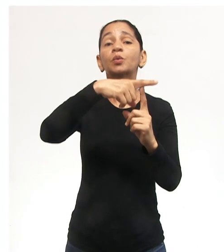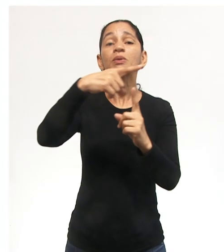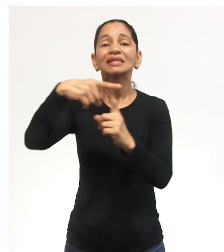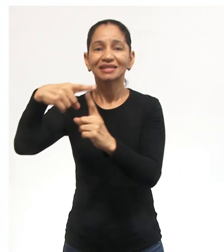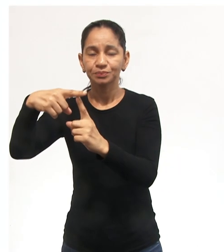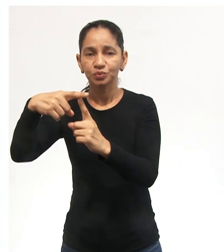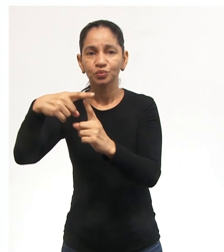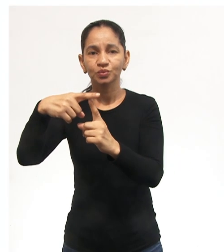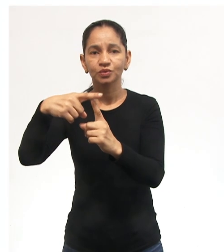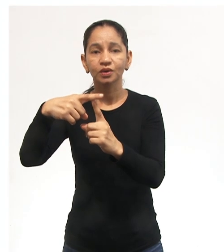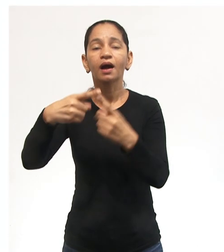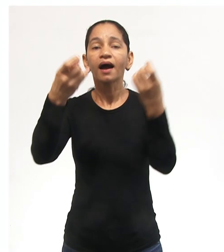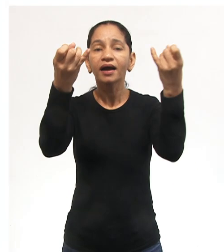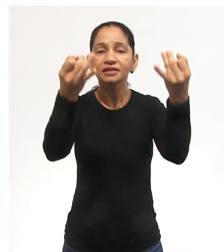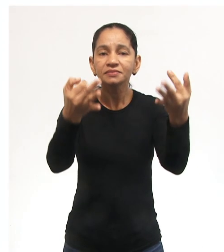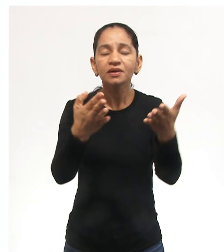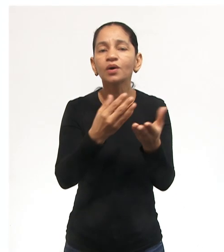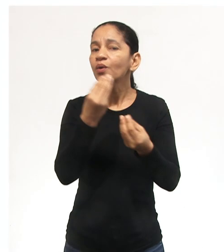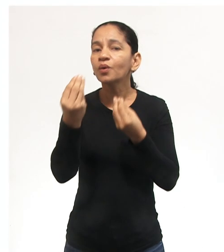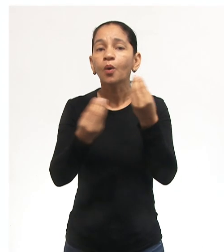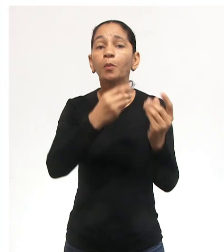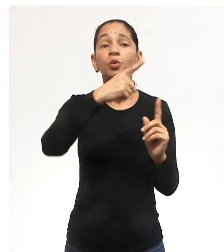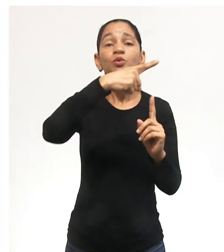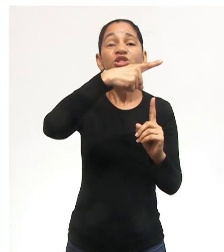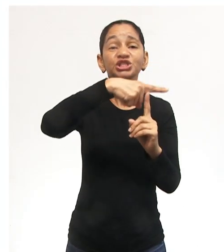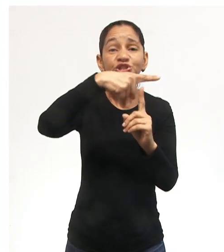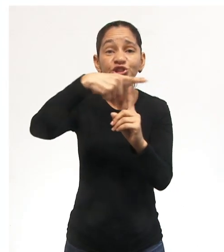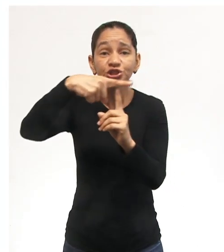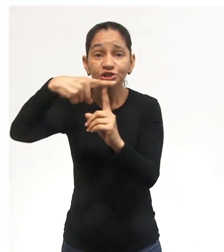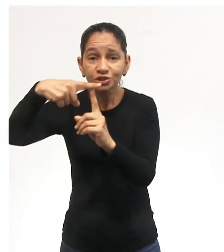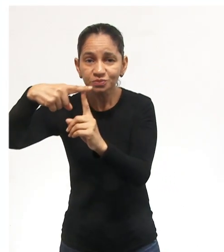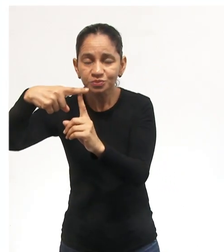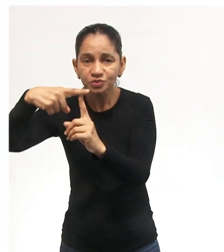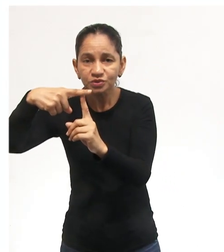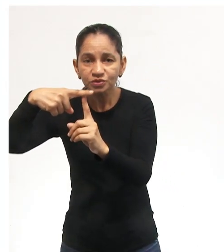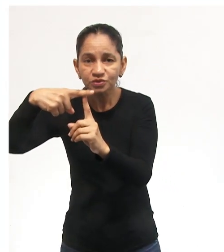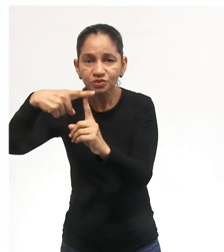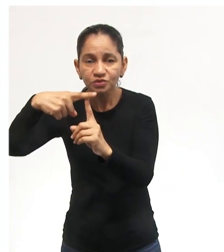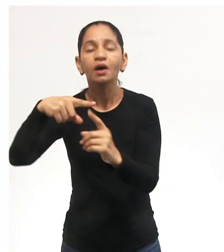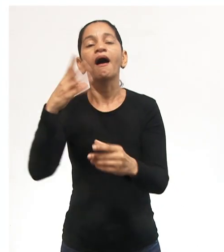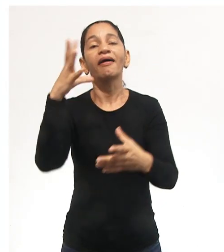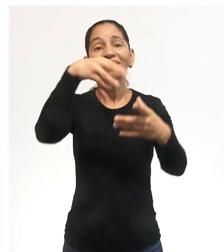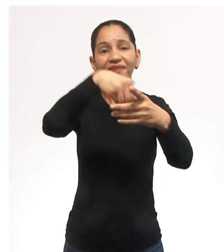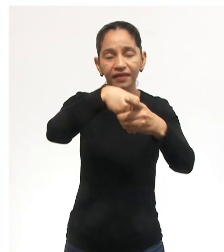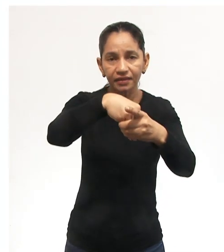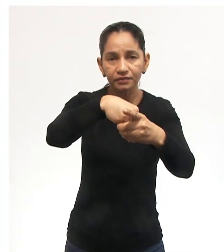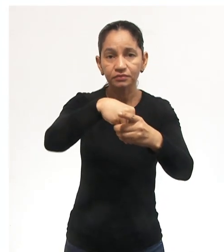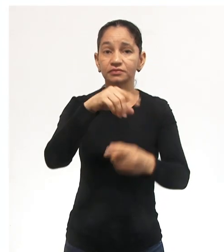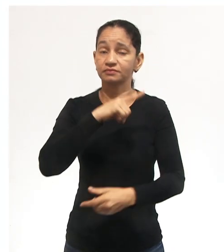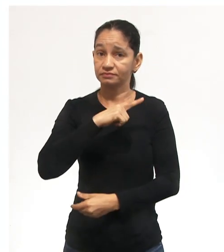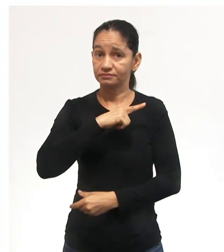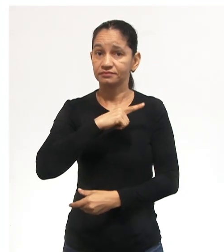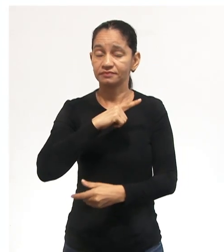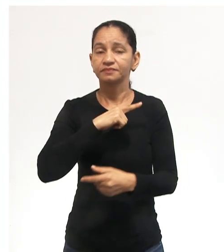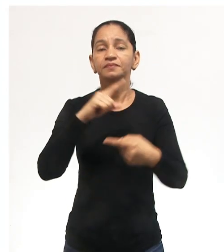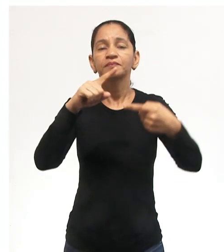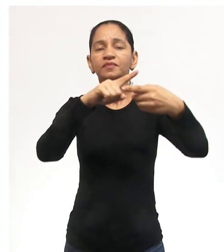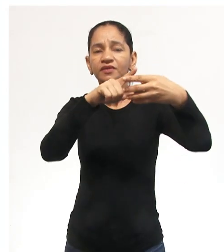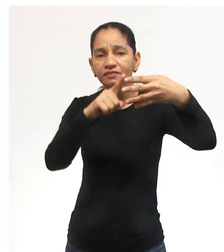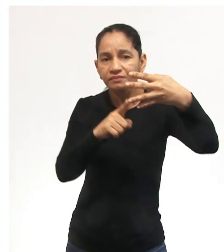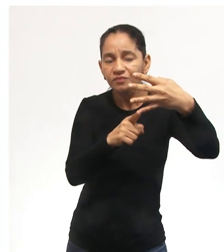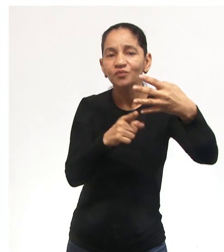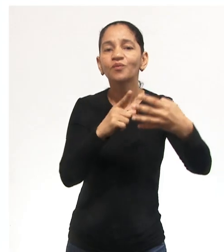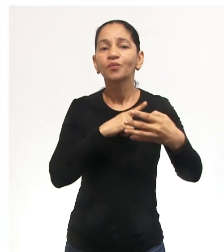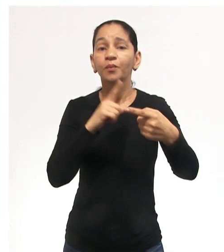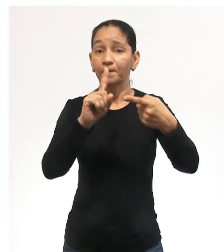iniciar a te explicar as modalidades de comércio eletrônico. Nós temos o tipo de comércio